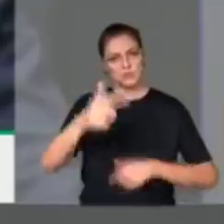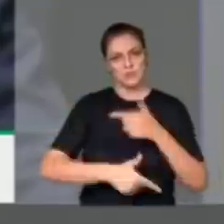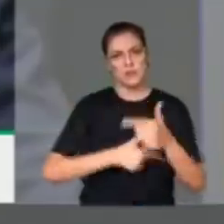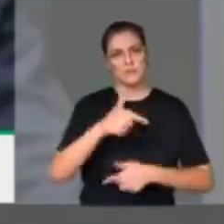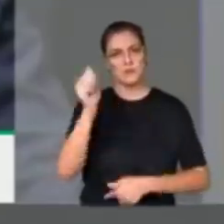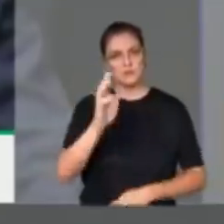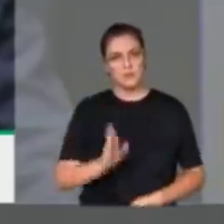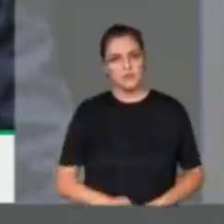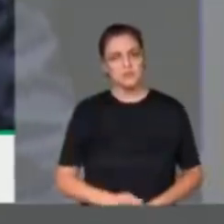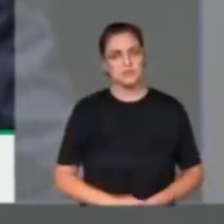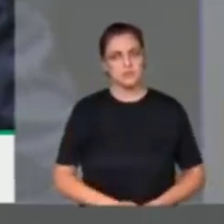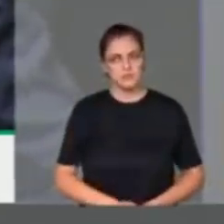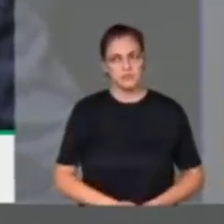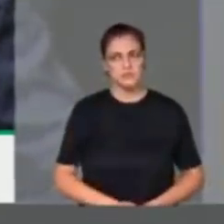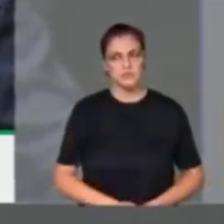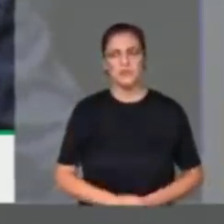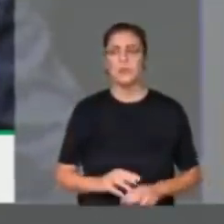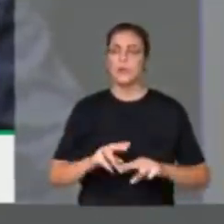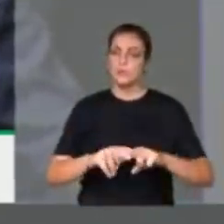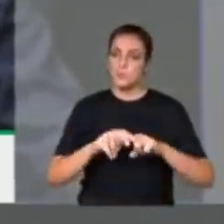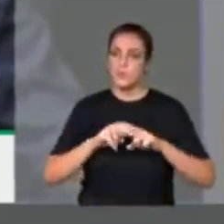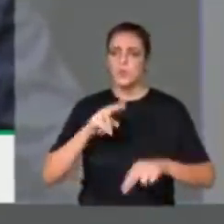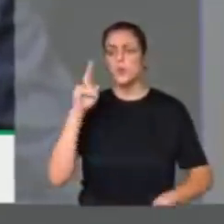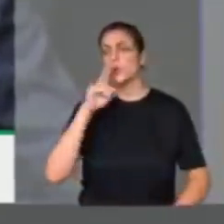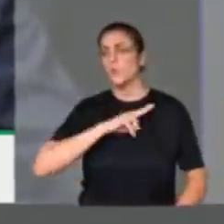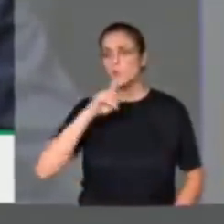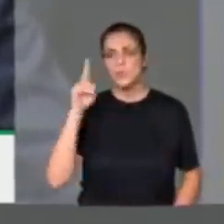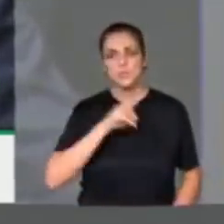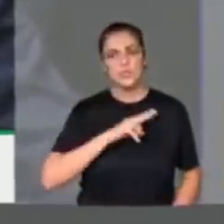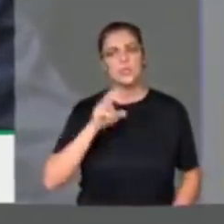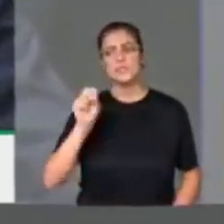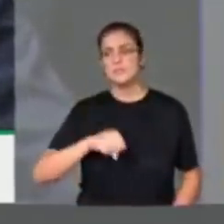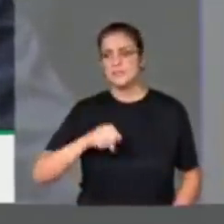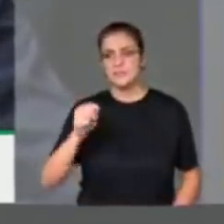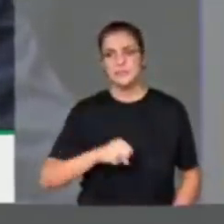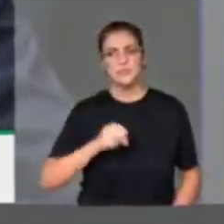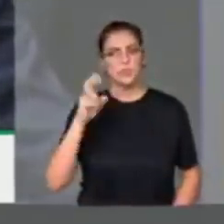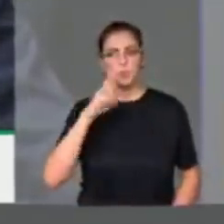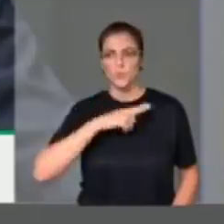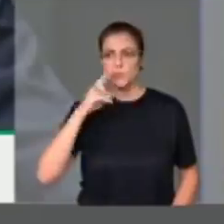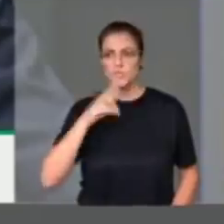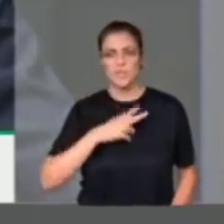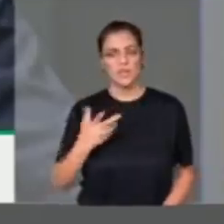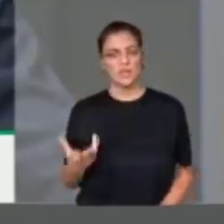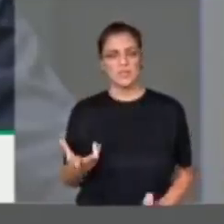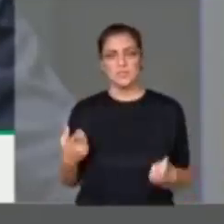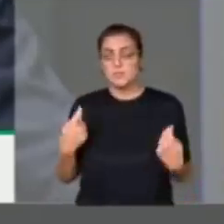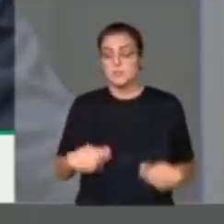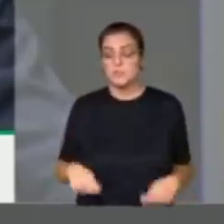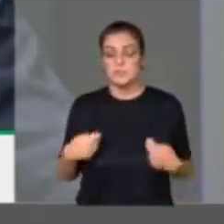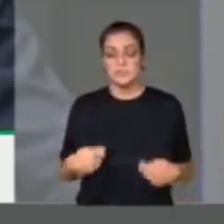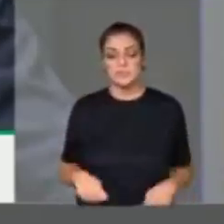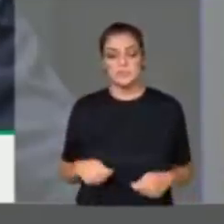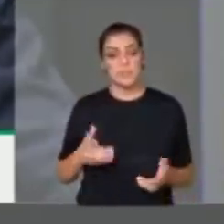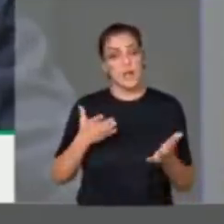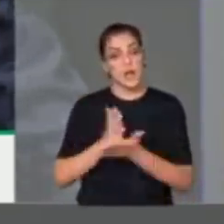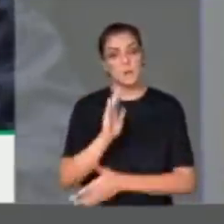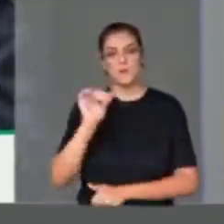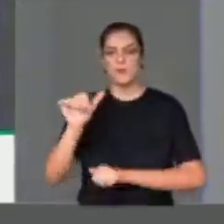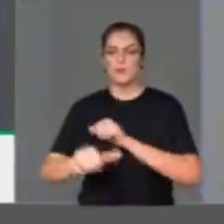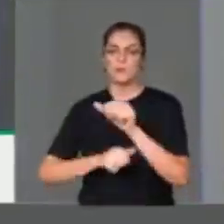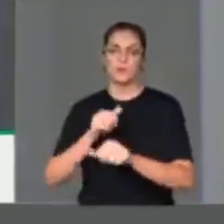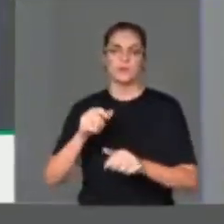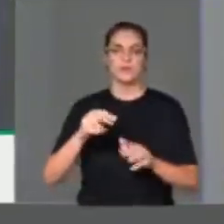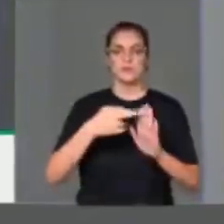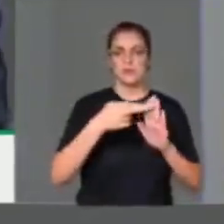país. E é por isso que é urgente, urge, a necessidade de que nós aprovemos uma reforma